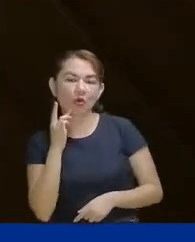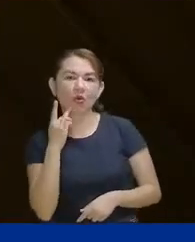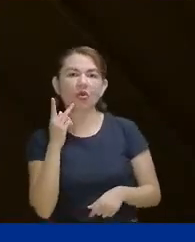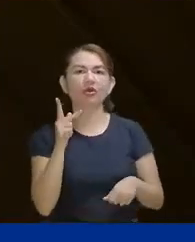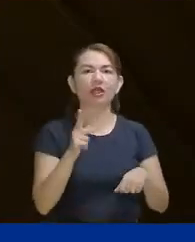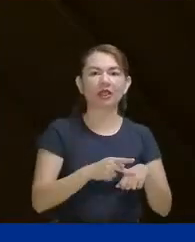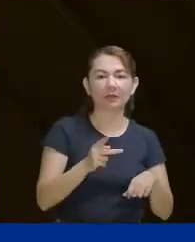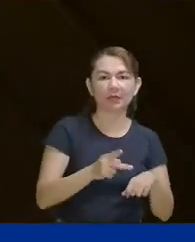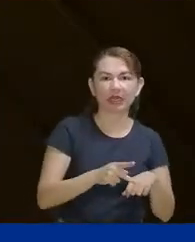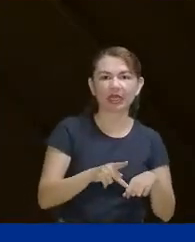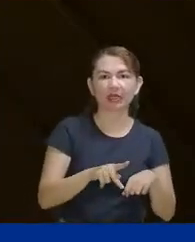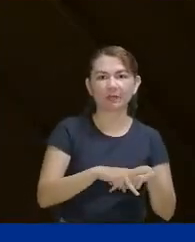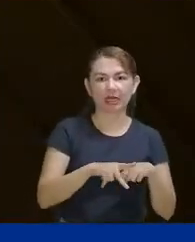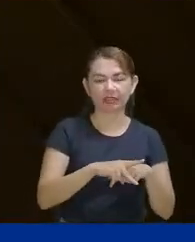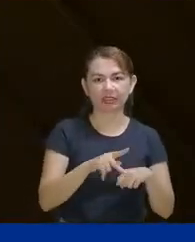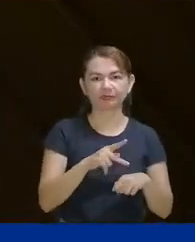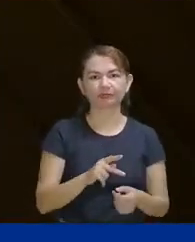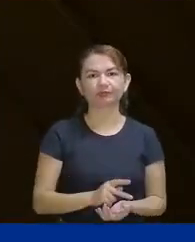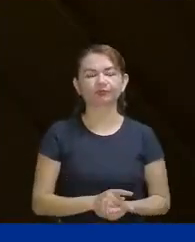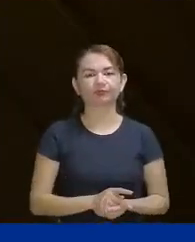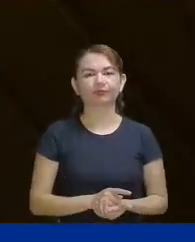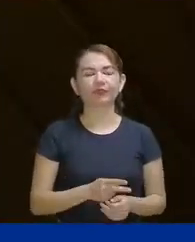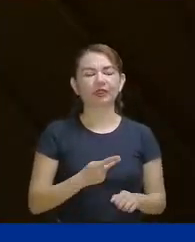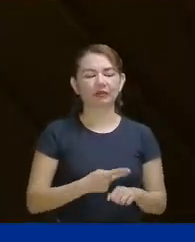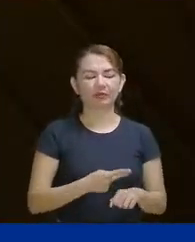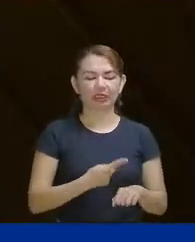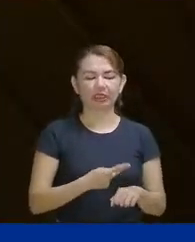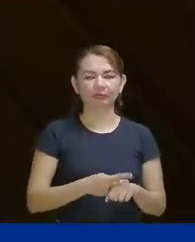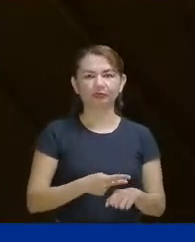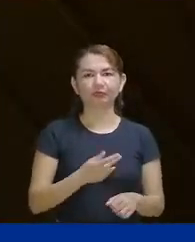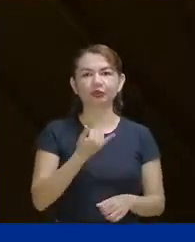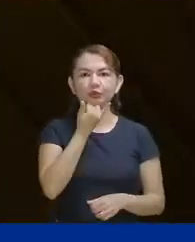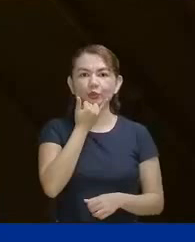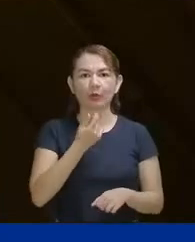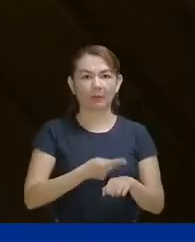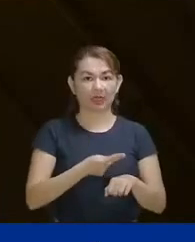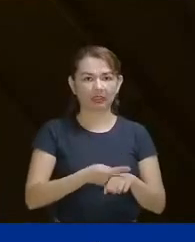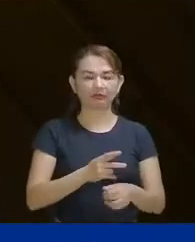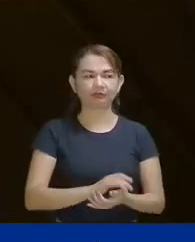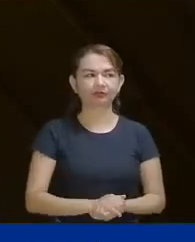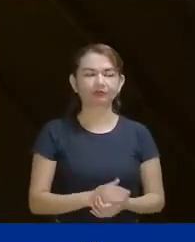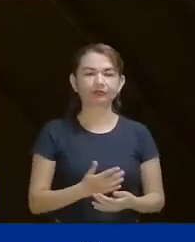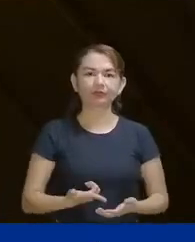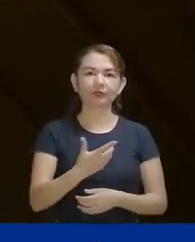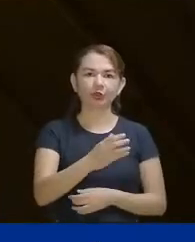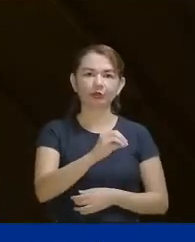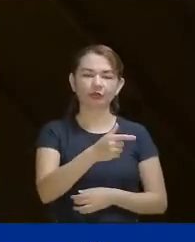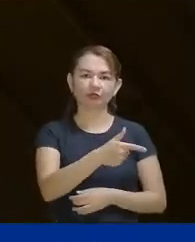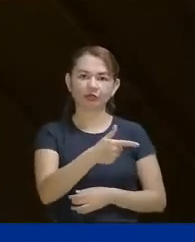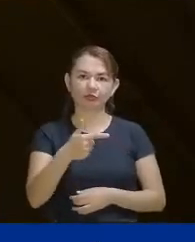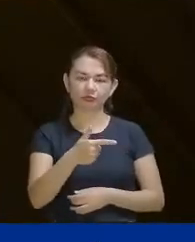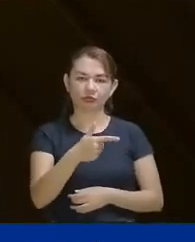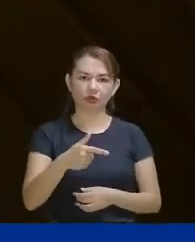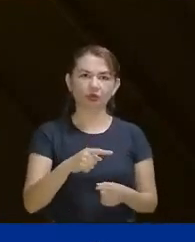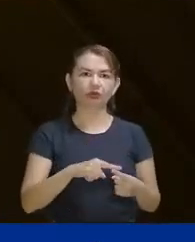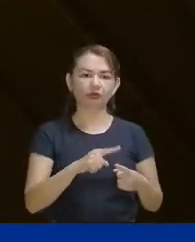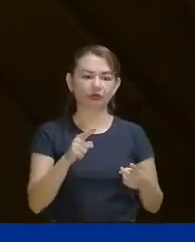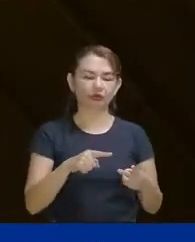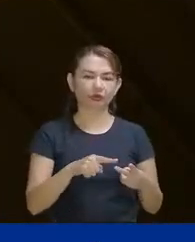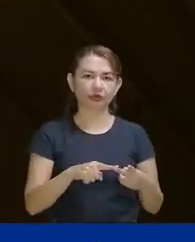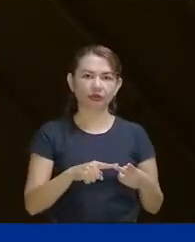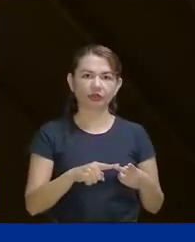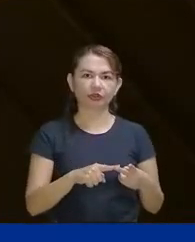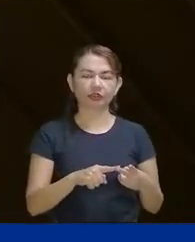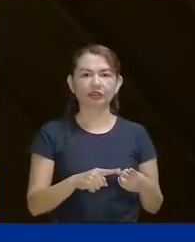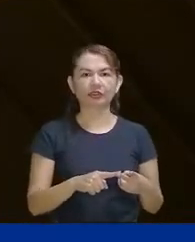Ouro no arremesso de peso nos Jogos Pan-Americanos de Santiago 2023, prata arremesso de peso